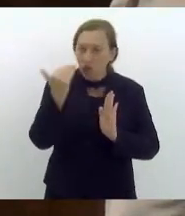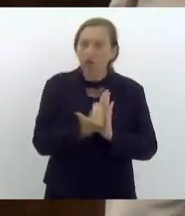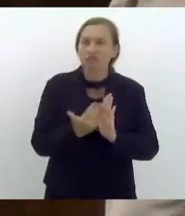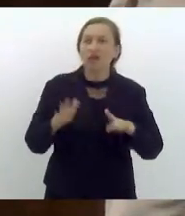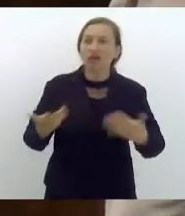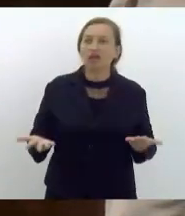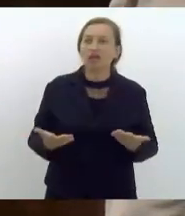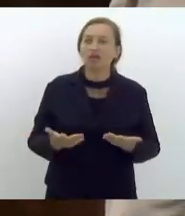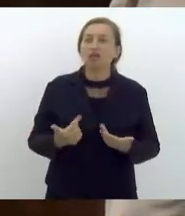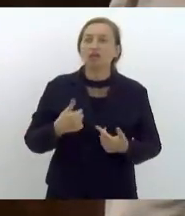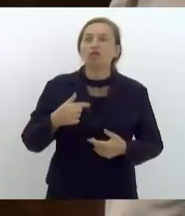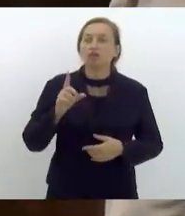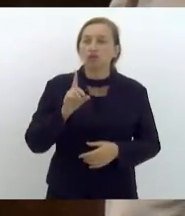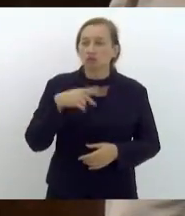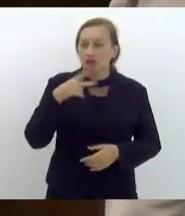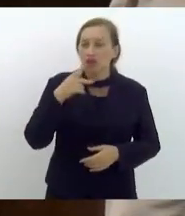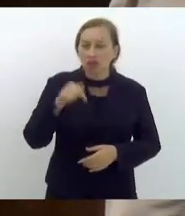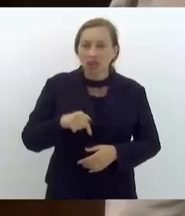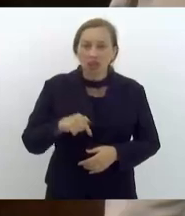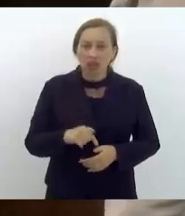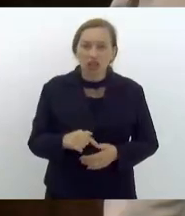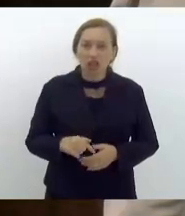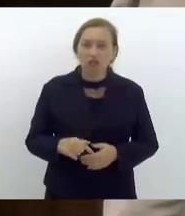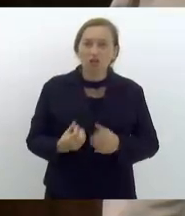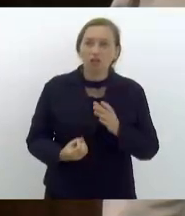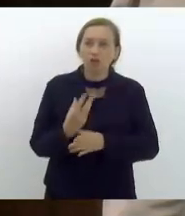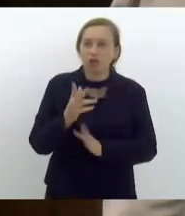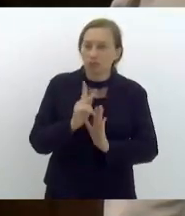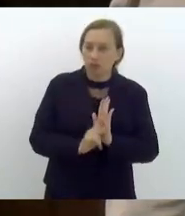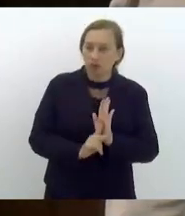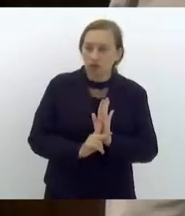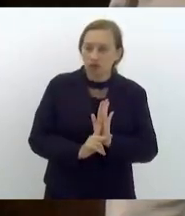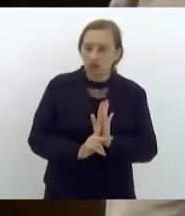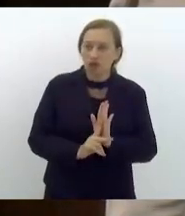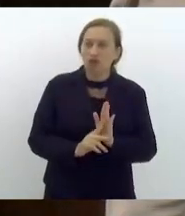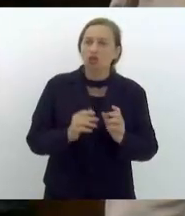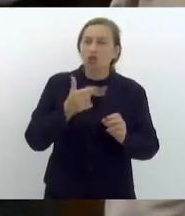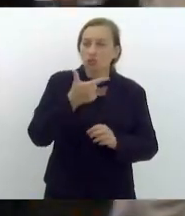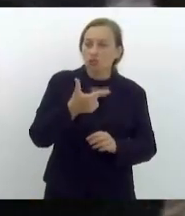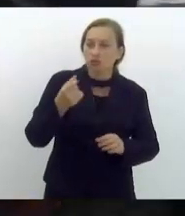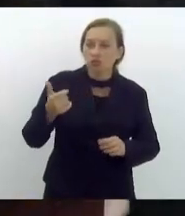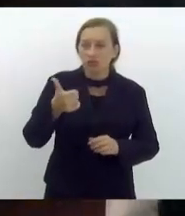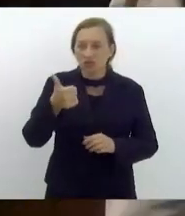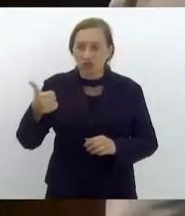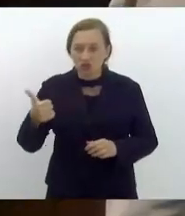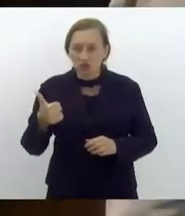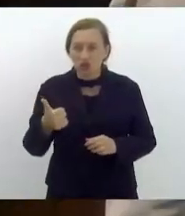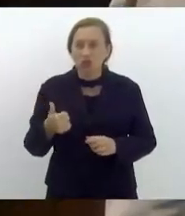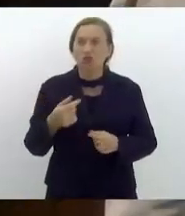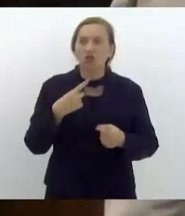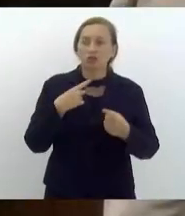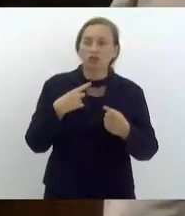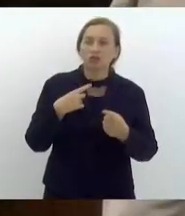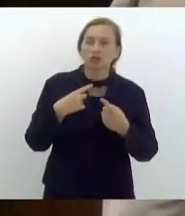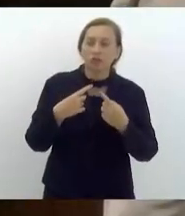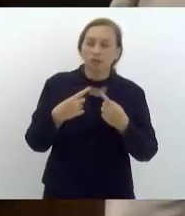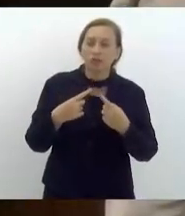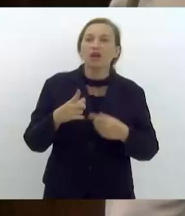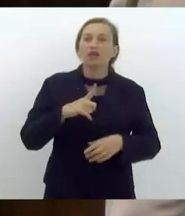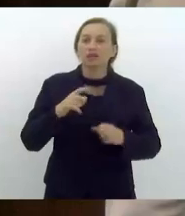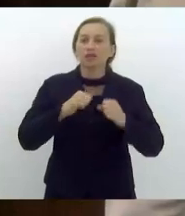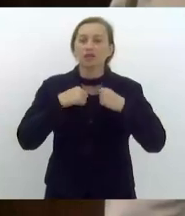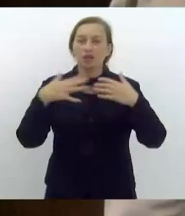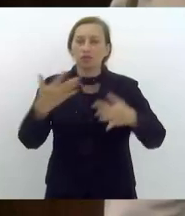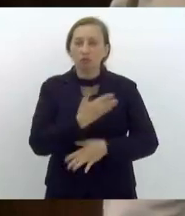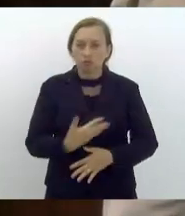eu já estou garantido de 2021 foi amplamente discutido com a sociedade teve audiência